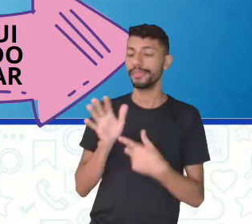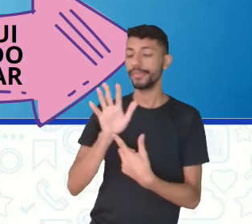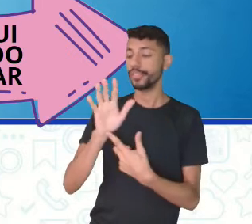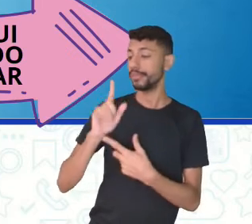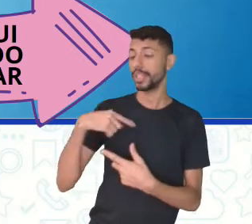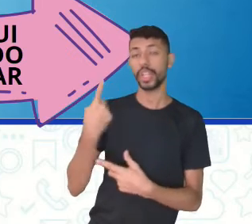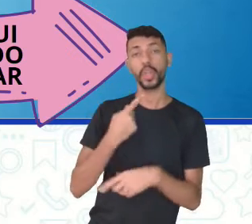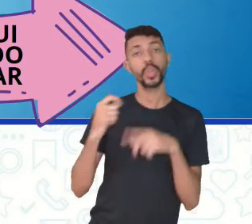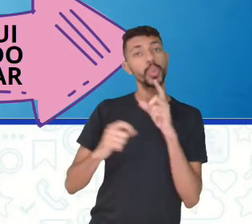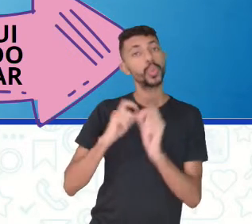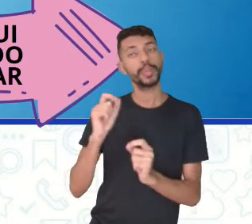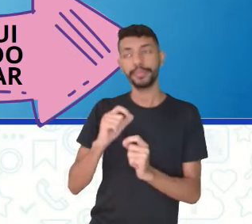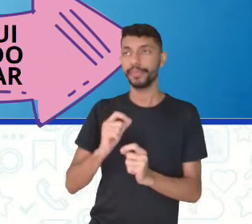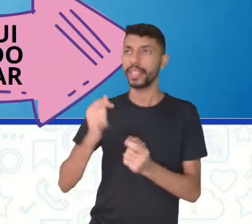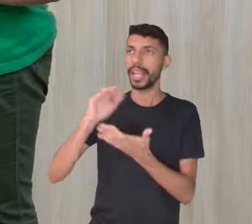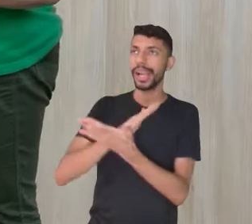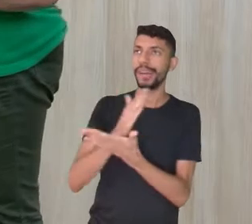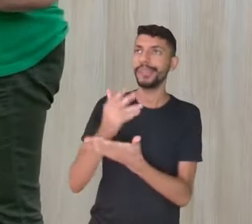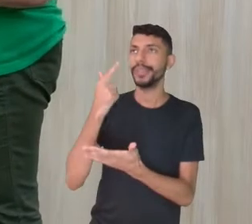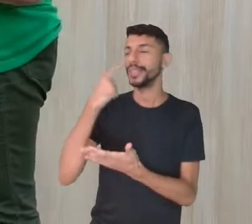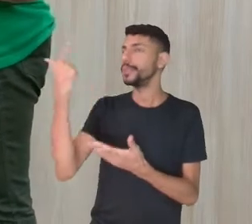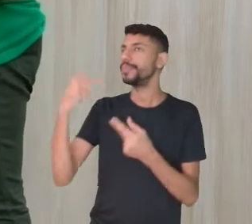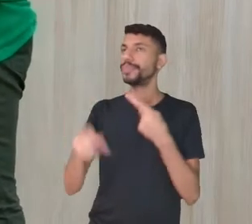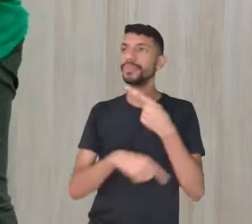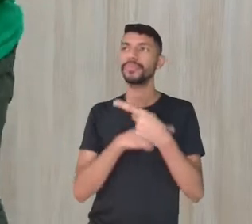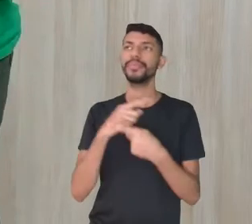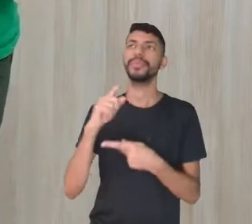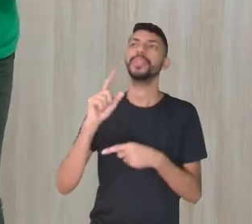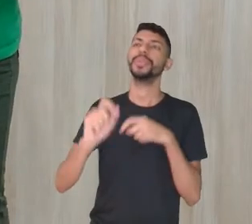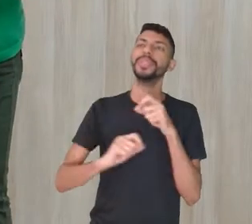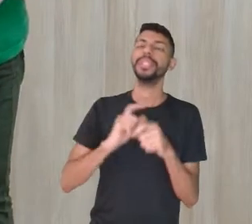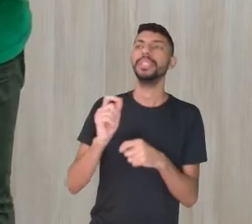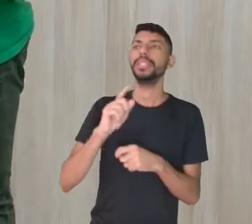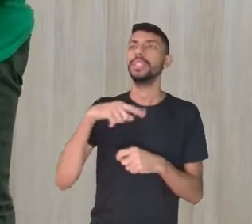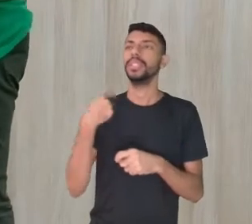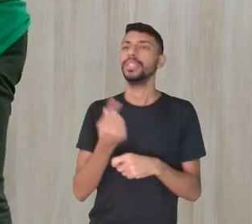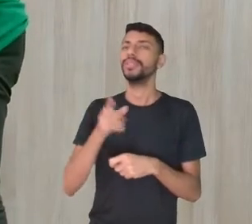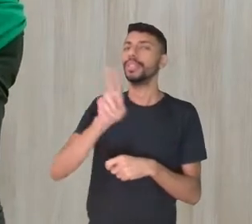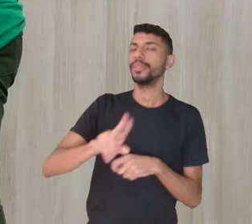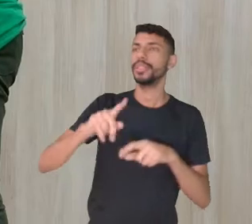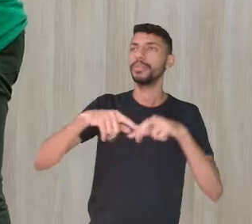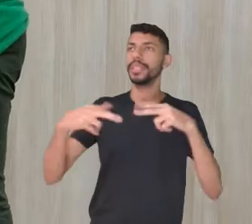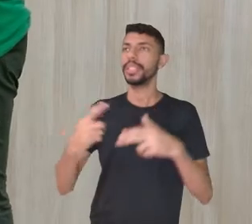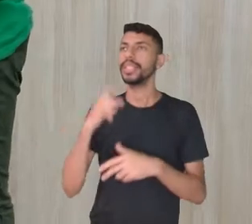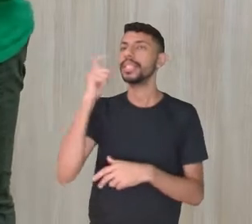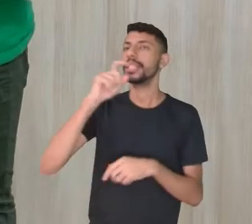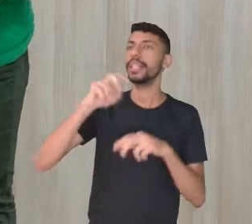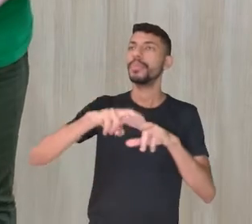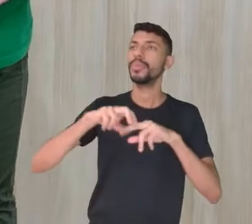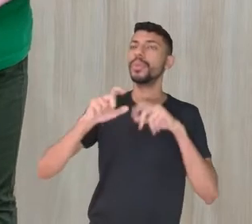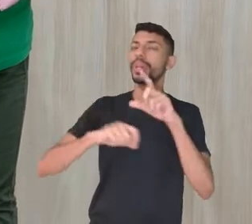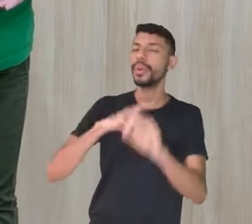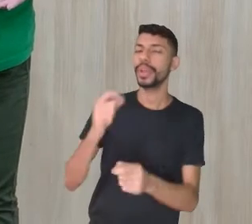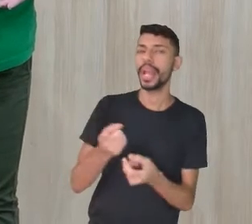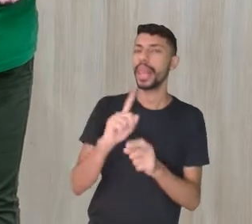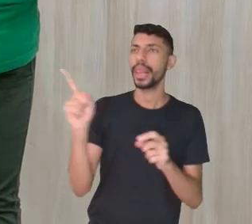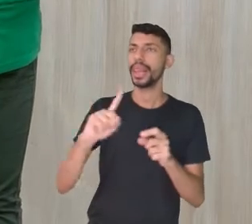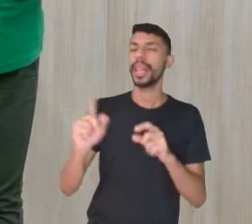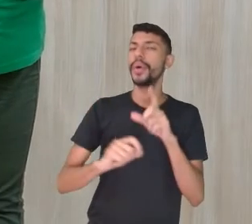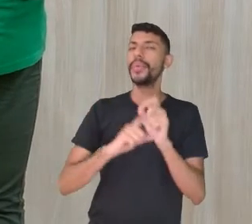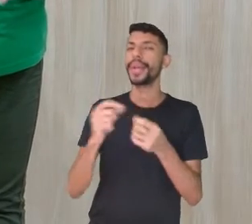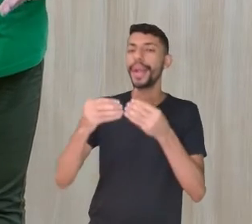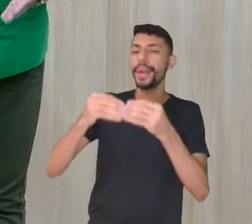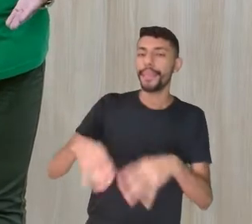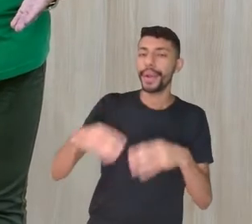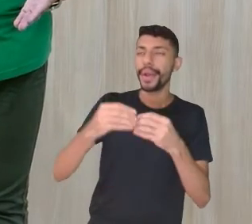gente algumas situações. Uma delas, que vamos utilizar o material sintético porque ele não gasta material natural. Então,